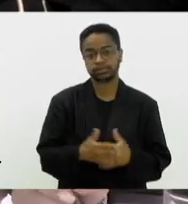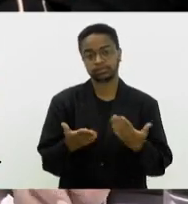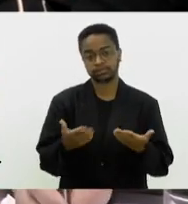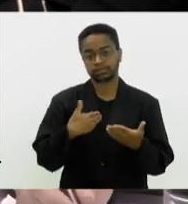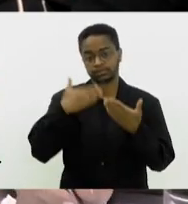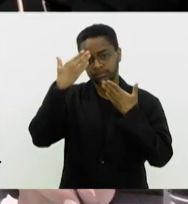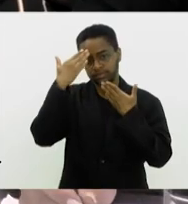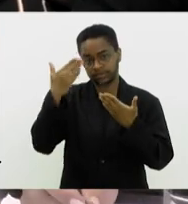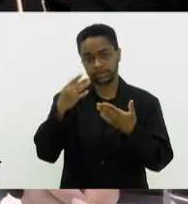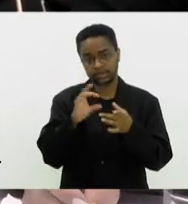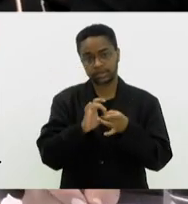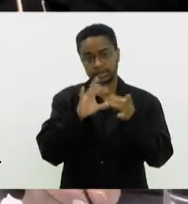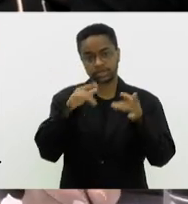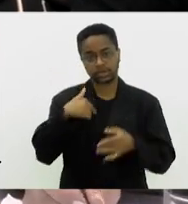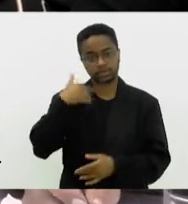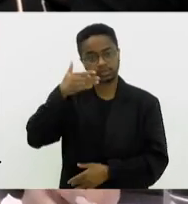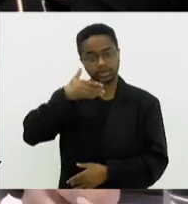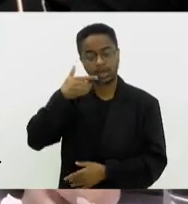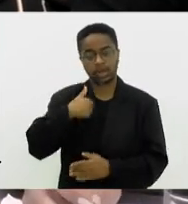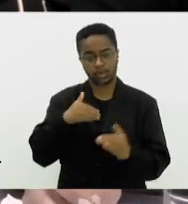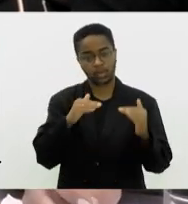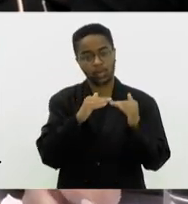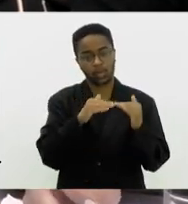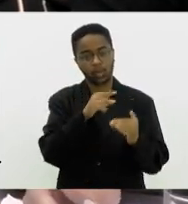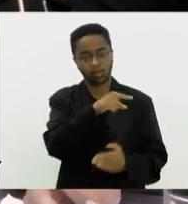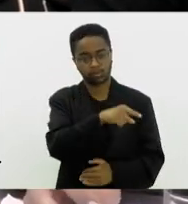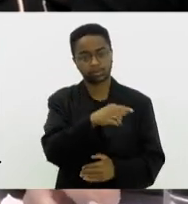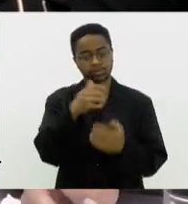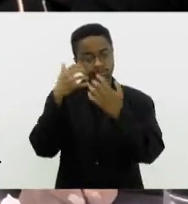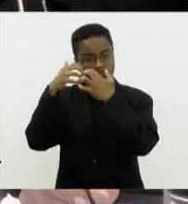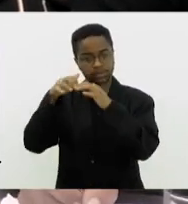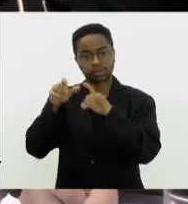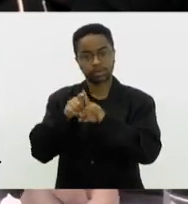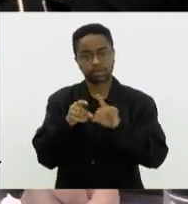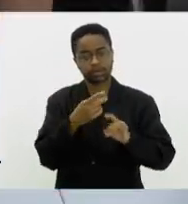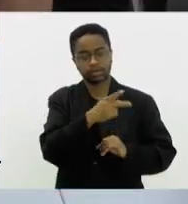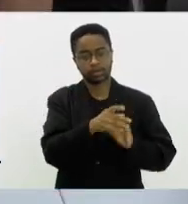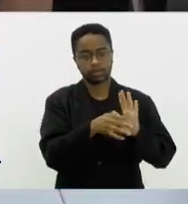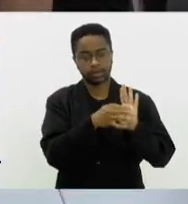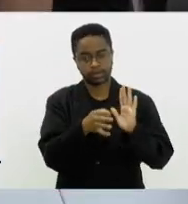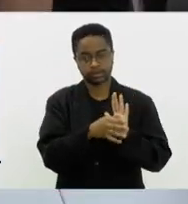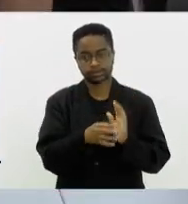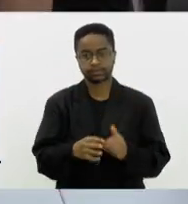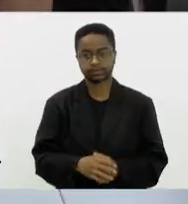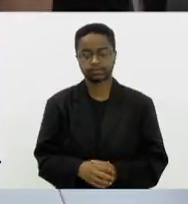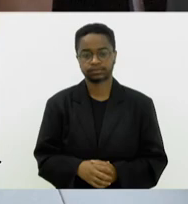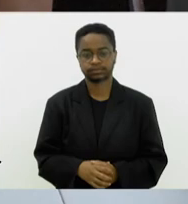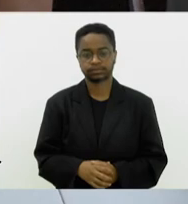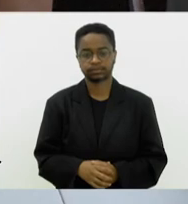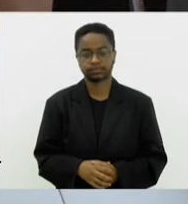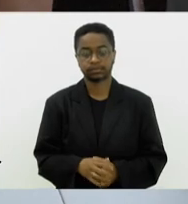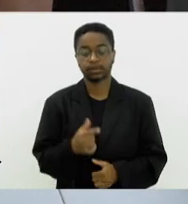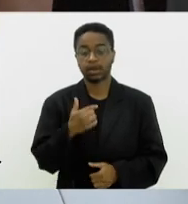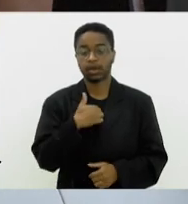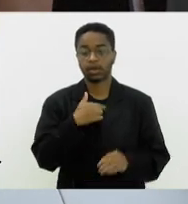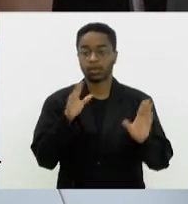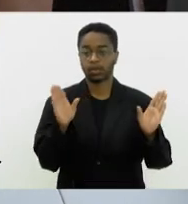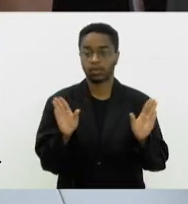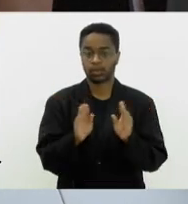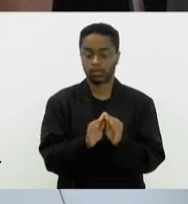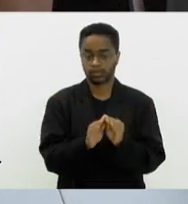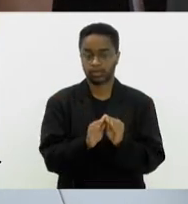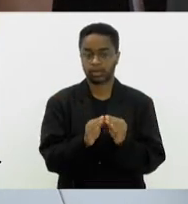o aparte, por isso eu tendo a concordar com o seu raciocínio e parecer. Além do mais, só concluindo, deputada Verônica, deputada